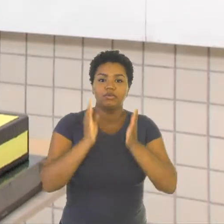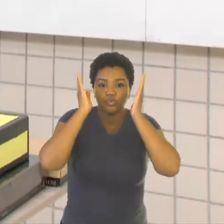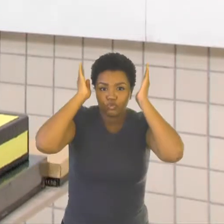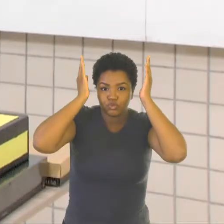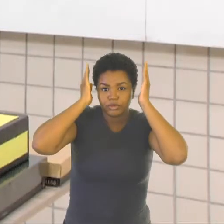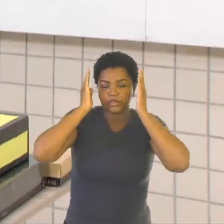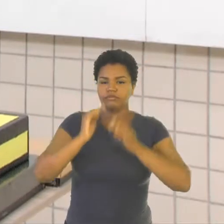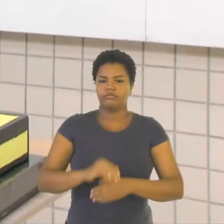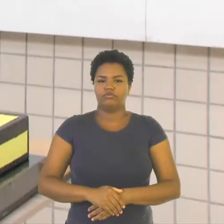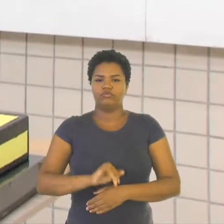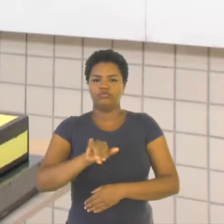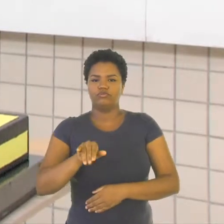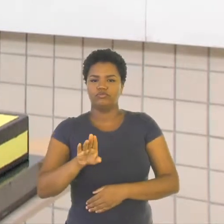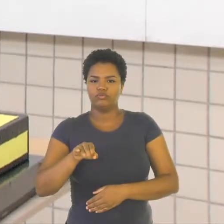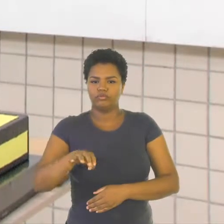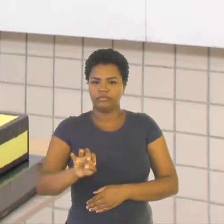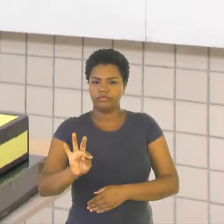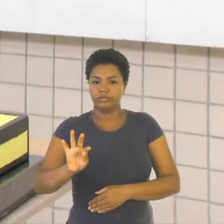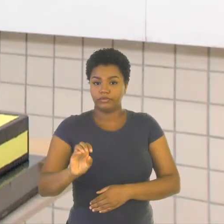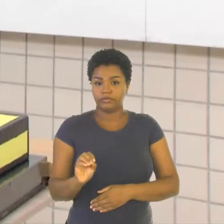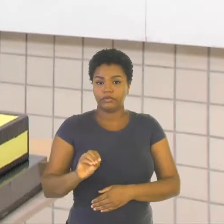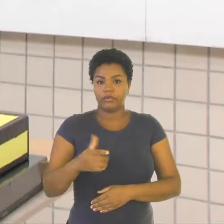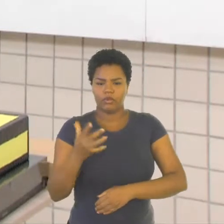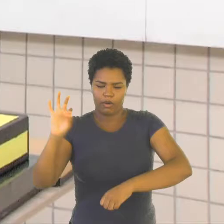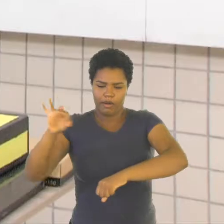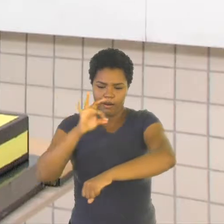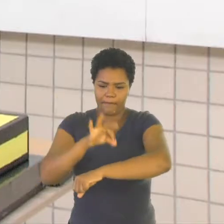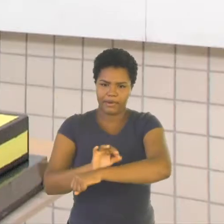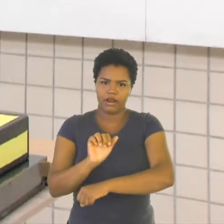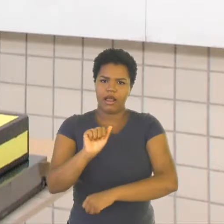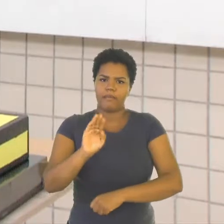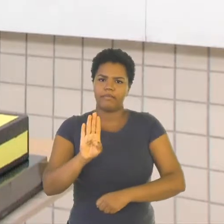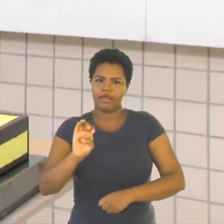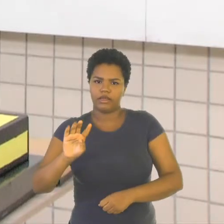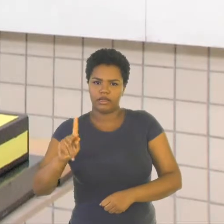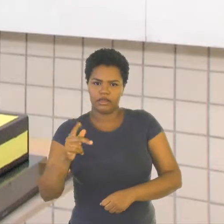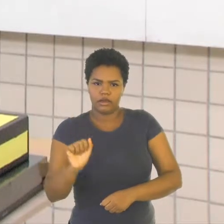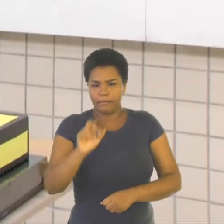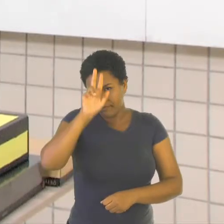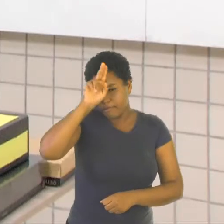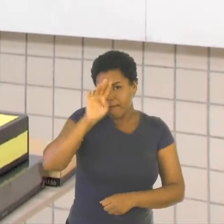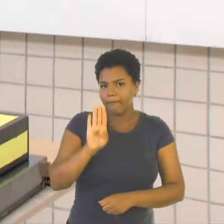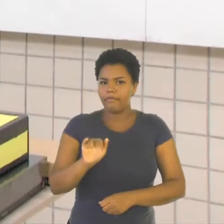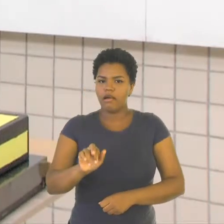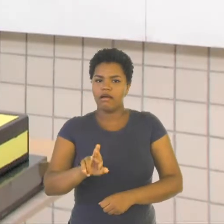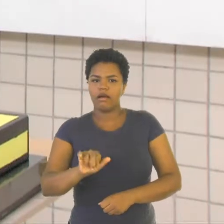o outro? Abelha, barata,